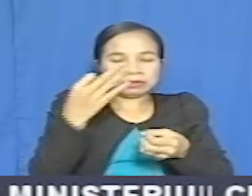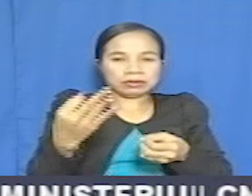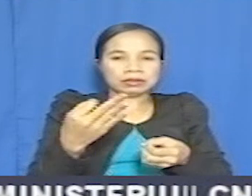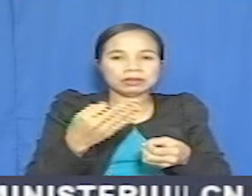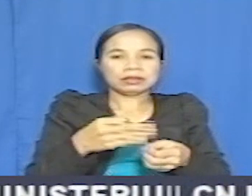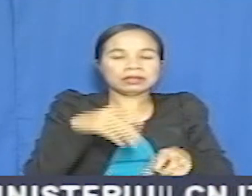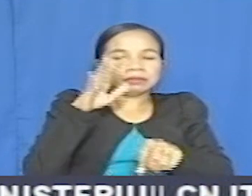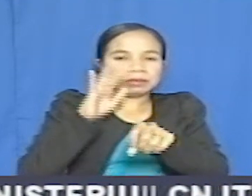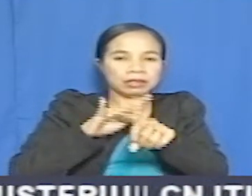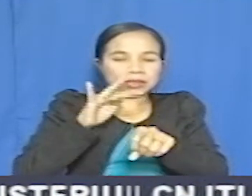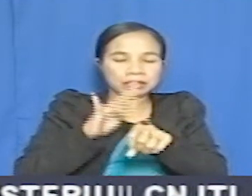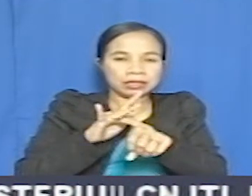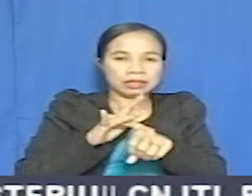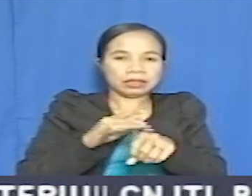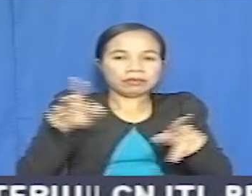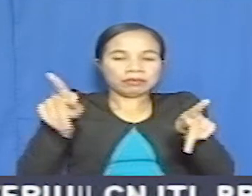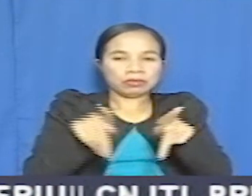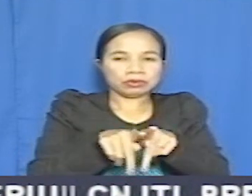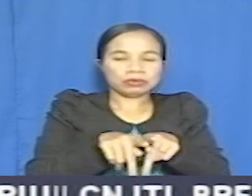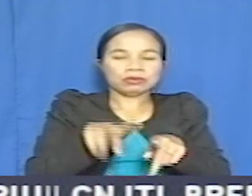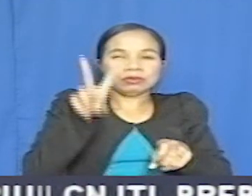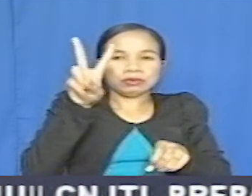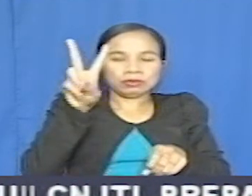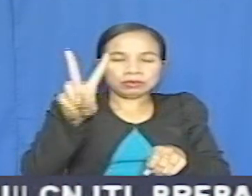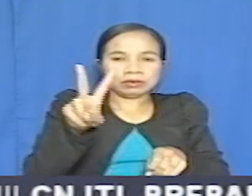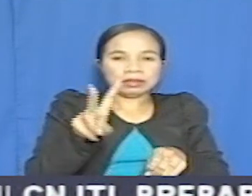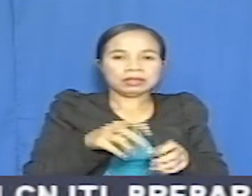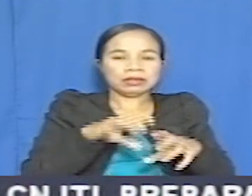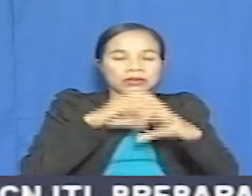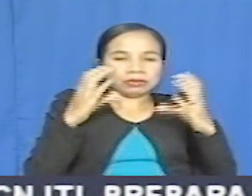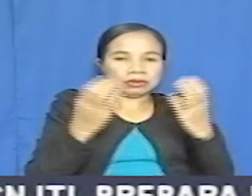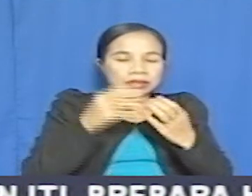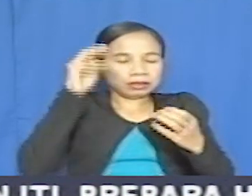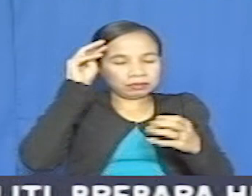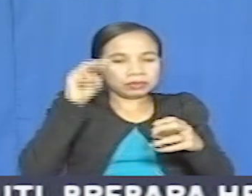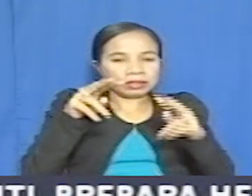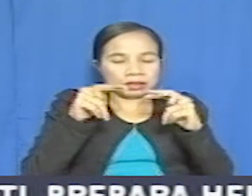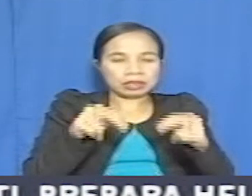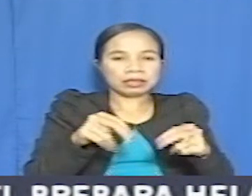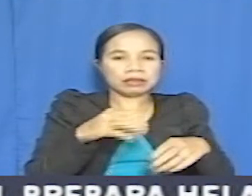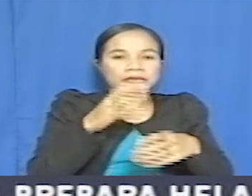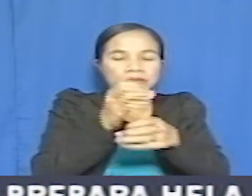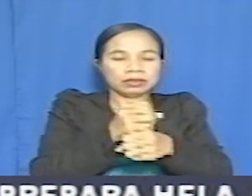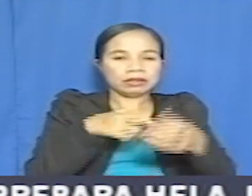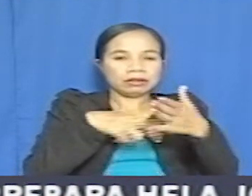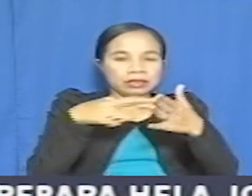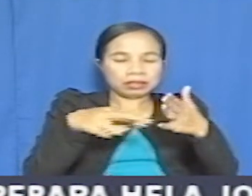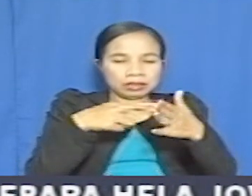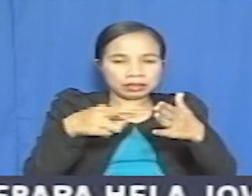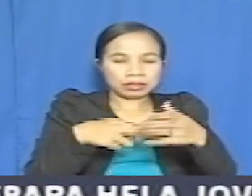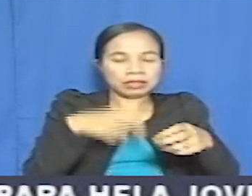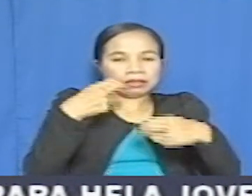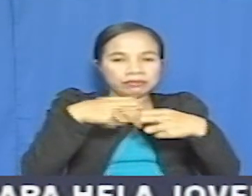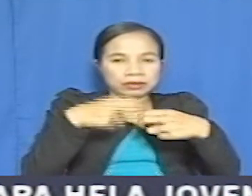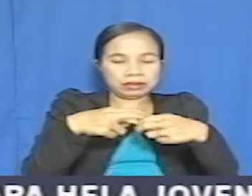no Bemacadaet e a posto Ruané, Conselho de Ministros tem que rolar medidas, medidas